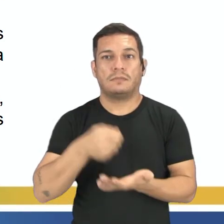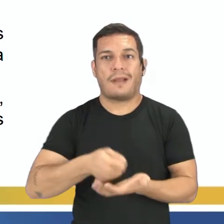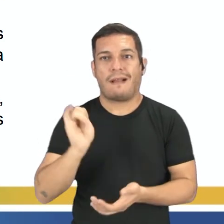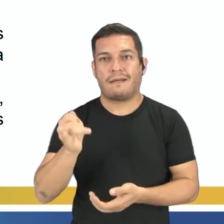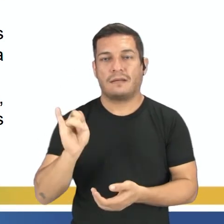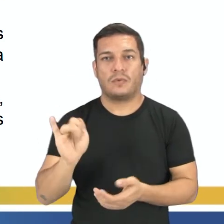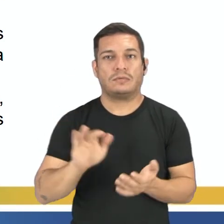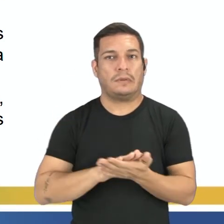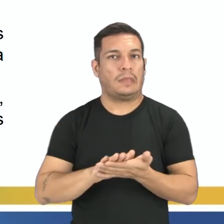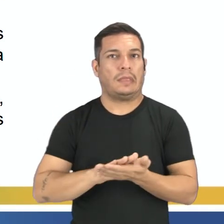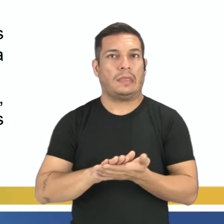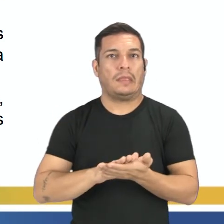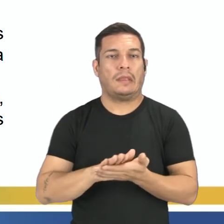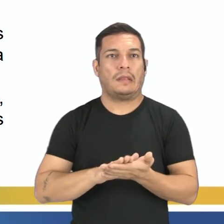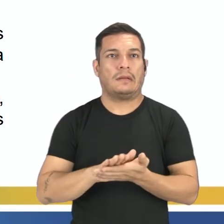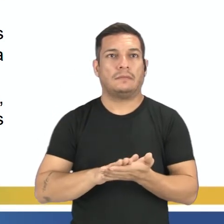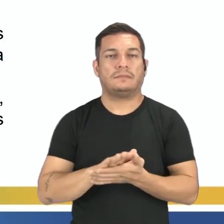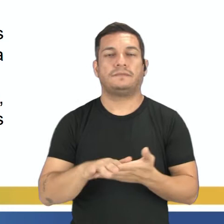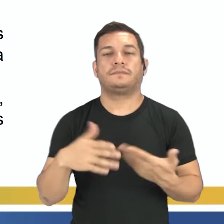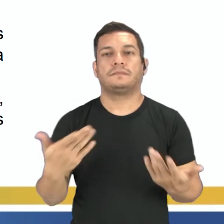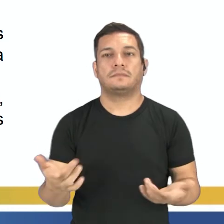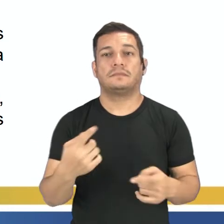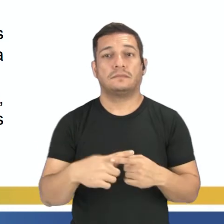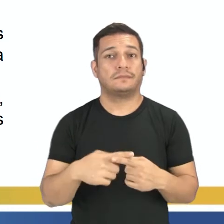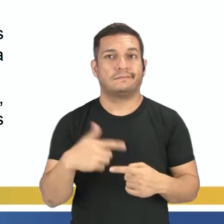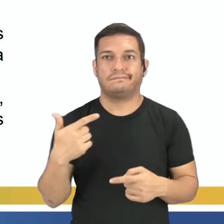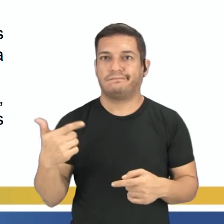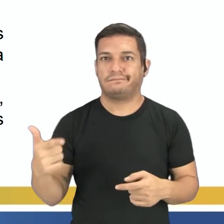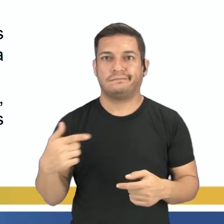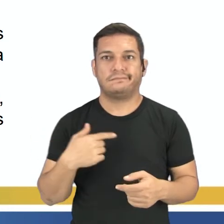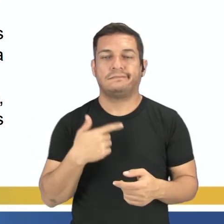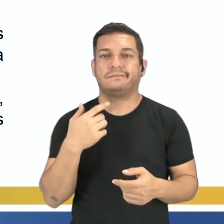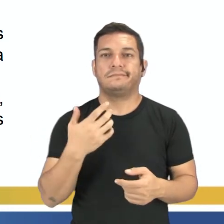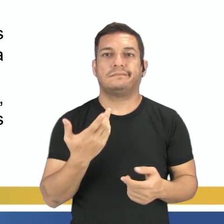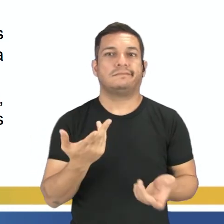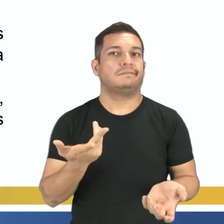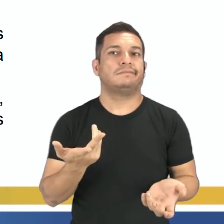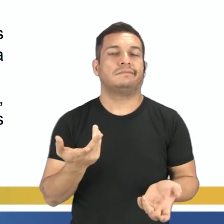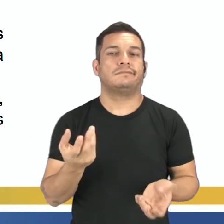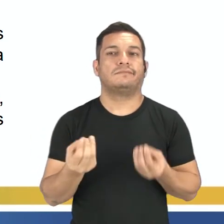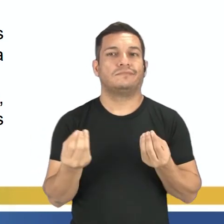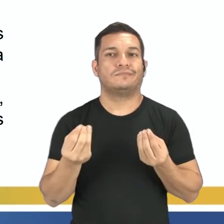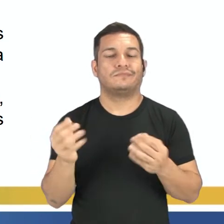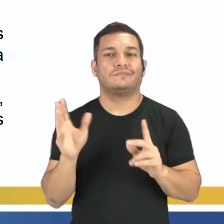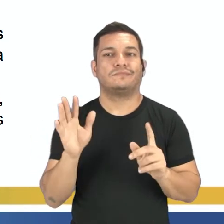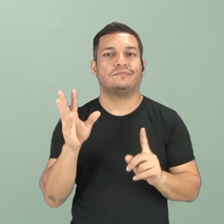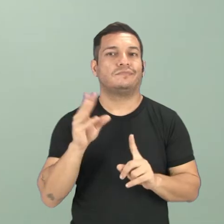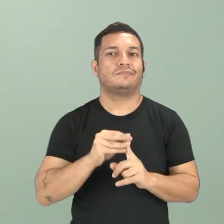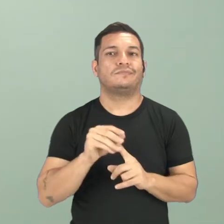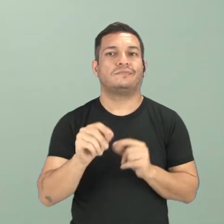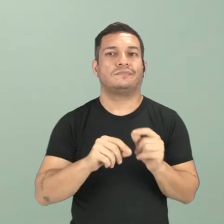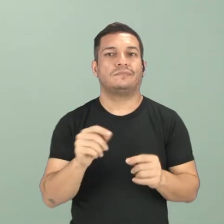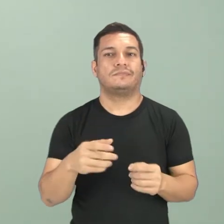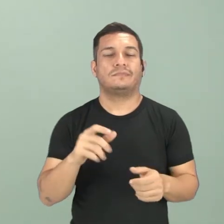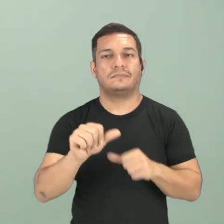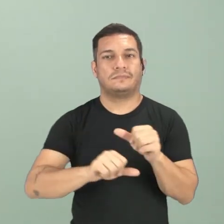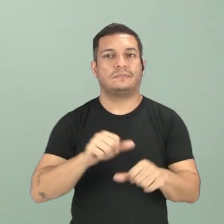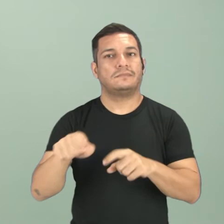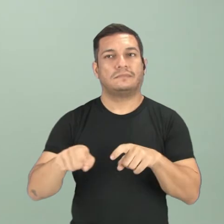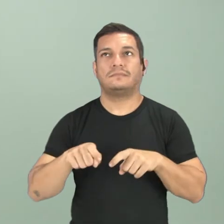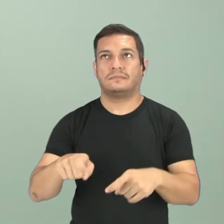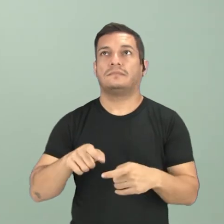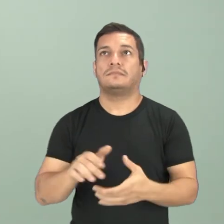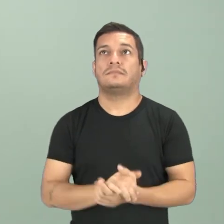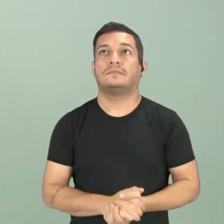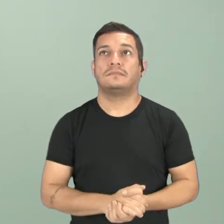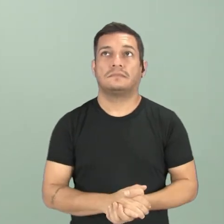uma assertiva bem utópica, porque não tem sentido com a finalidade da reforma